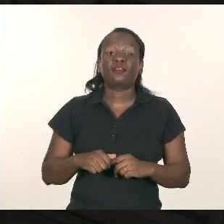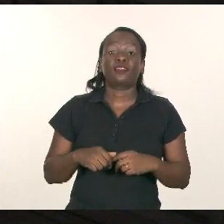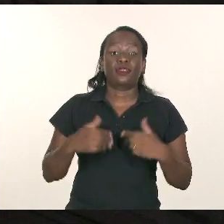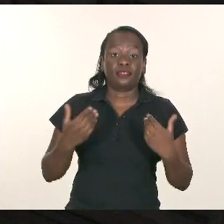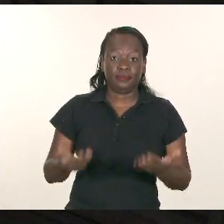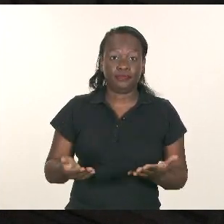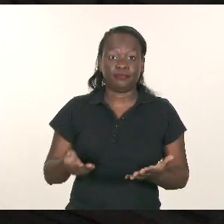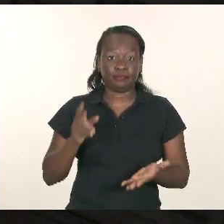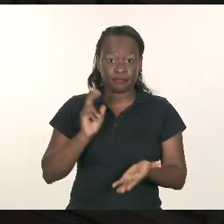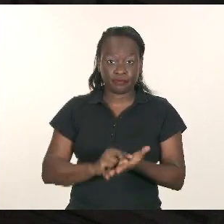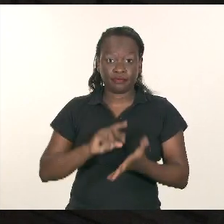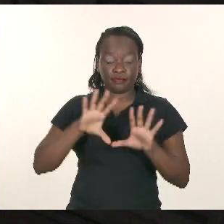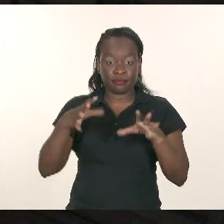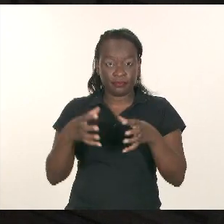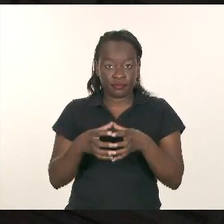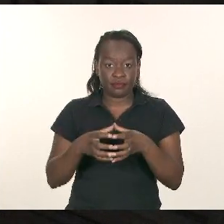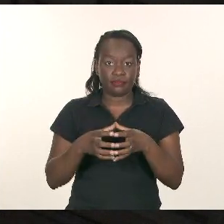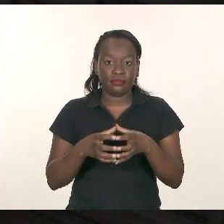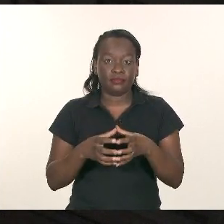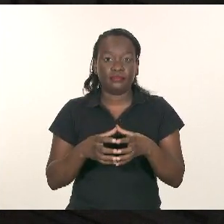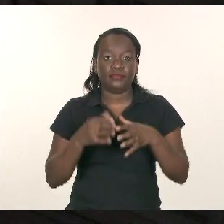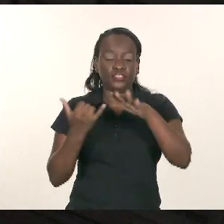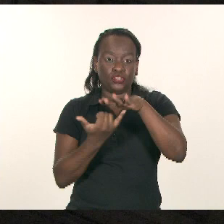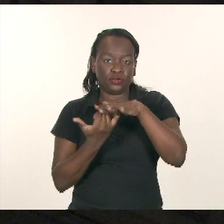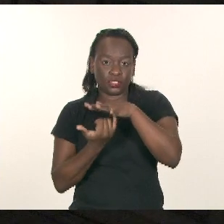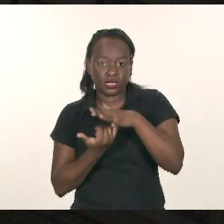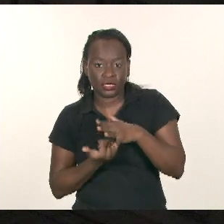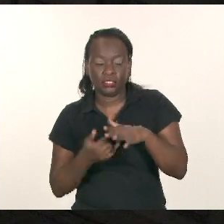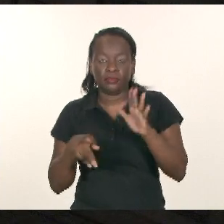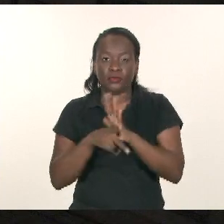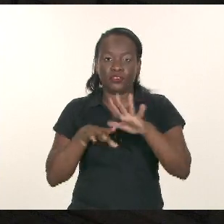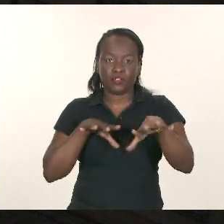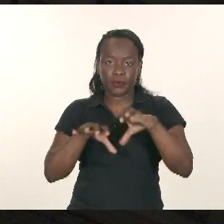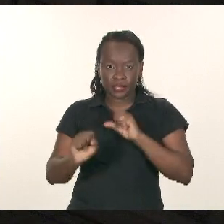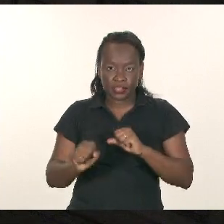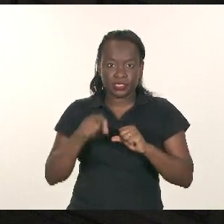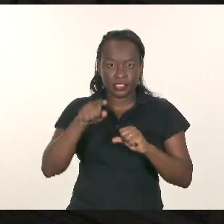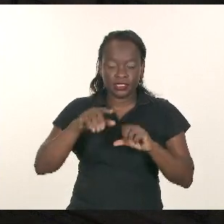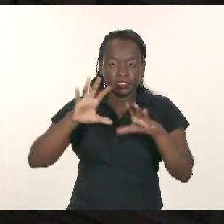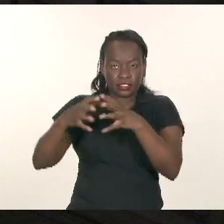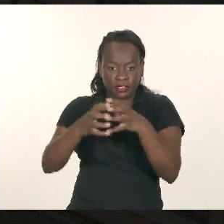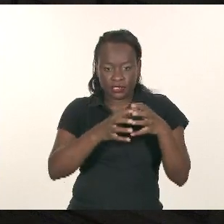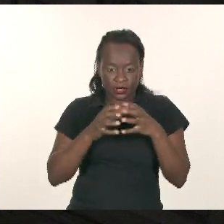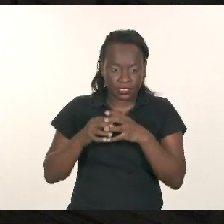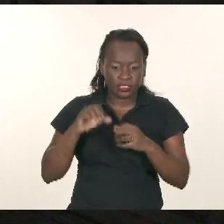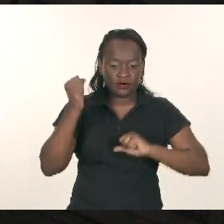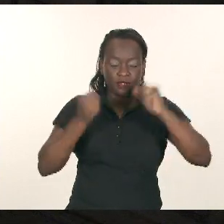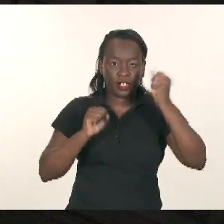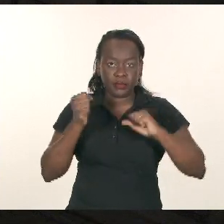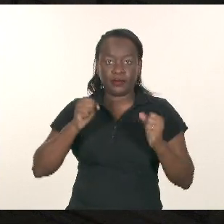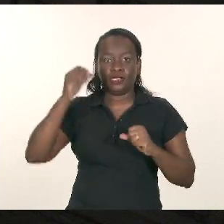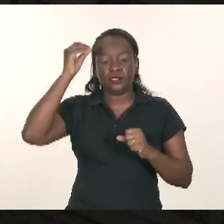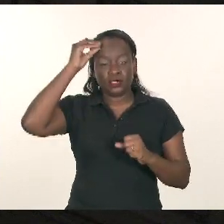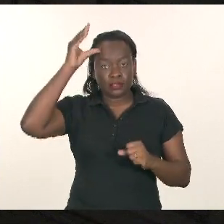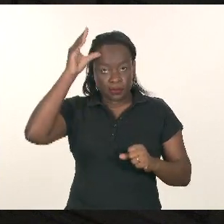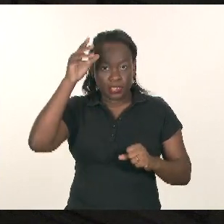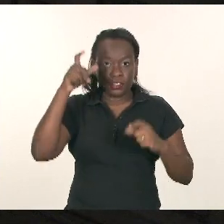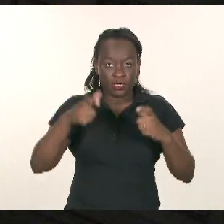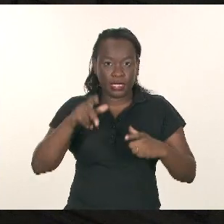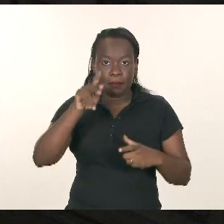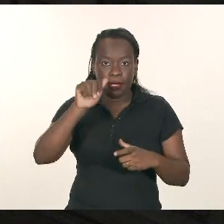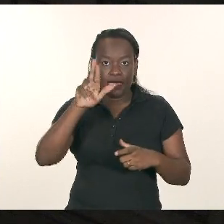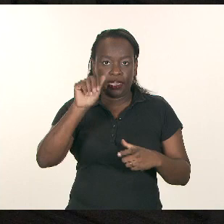esse conjunto de instituições de formação ali reunidas na Fábrica do Conhecimento em Paracambi